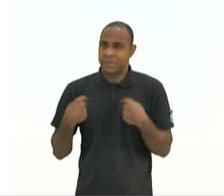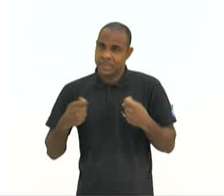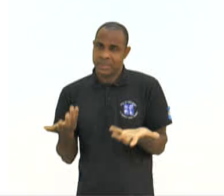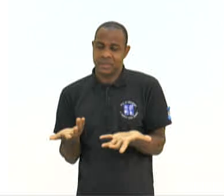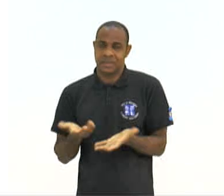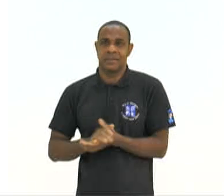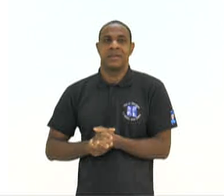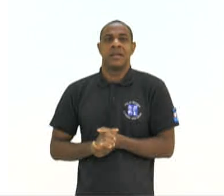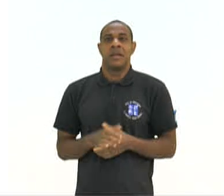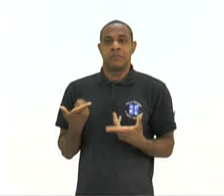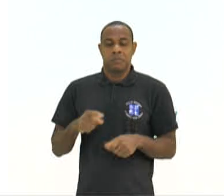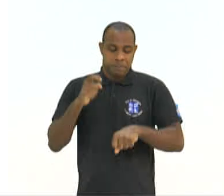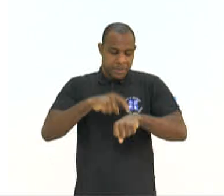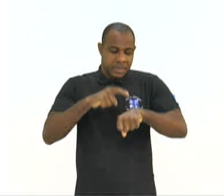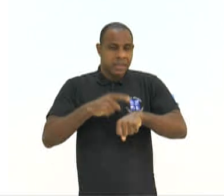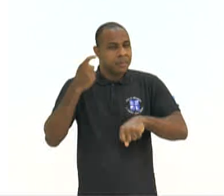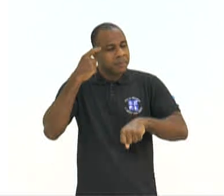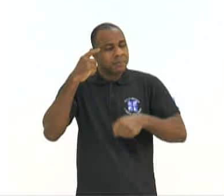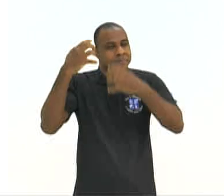pensarem e responderem e a gente já volta.